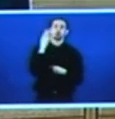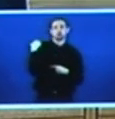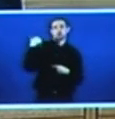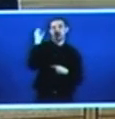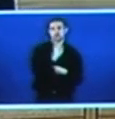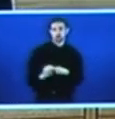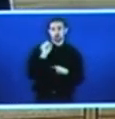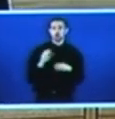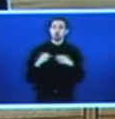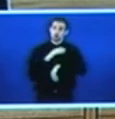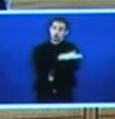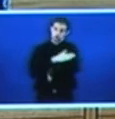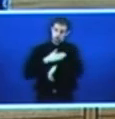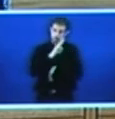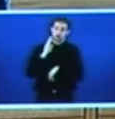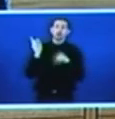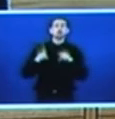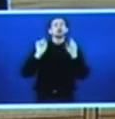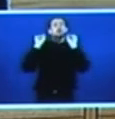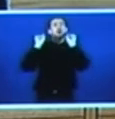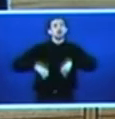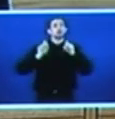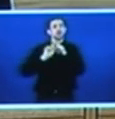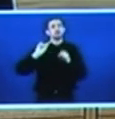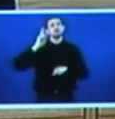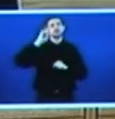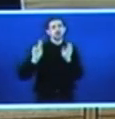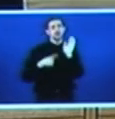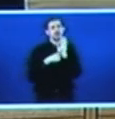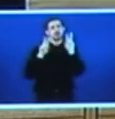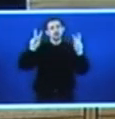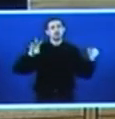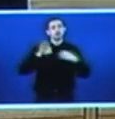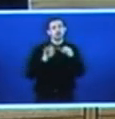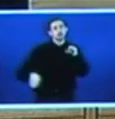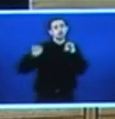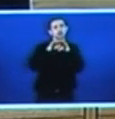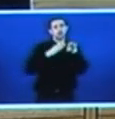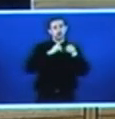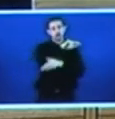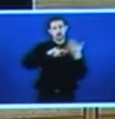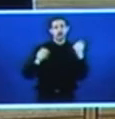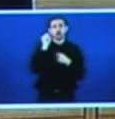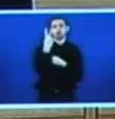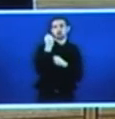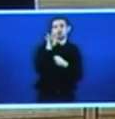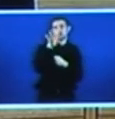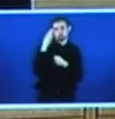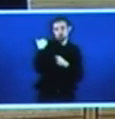goberno do Partido Popular o que aprobou a primeira lei de igualdade de Galicia no ano 2004.